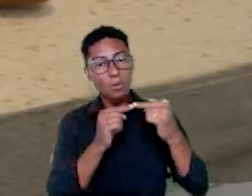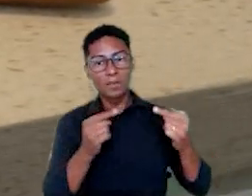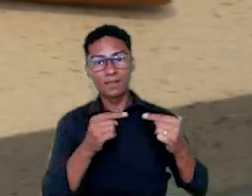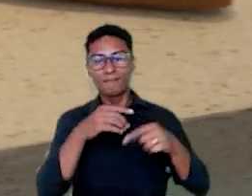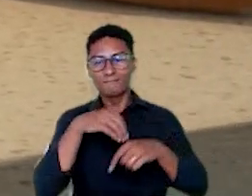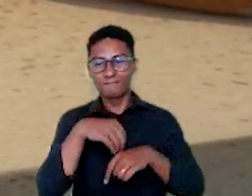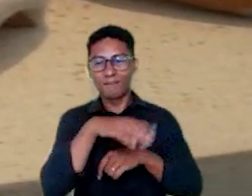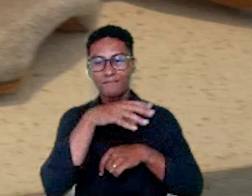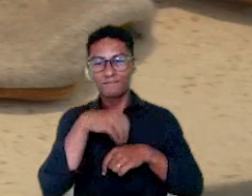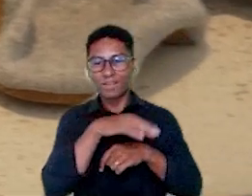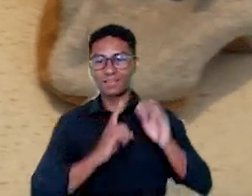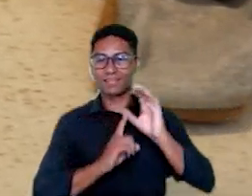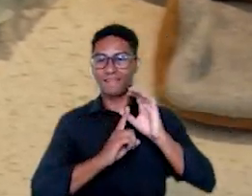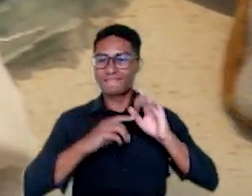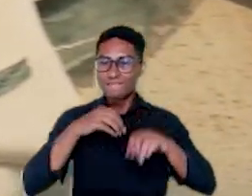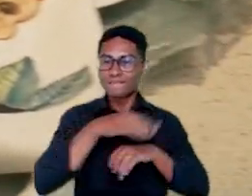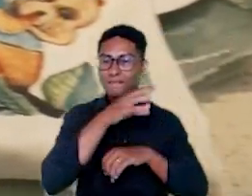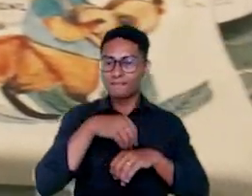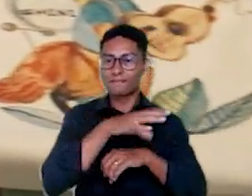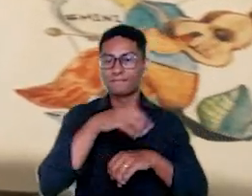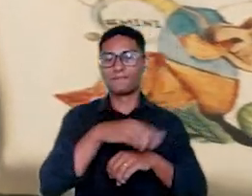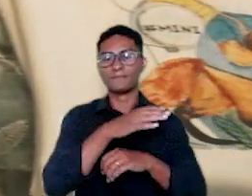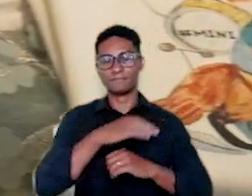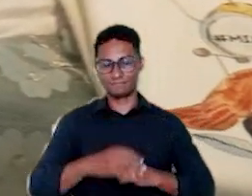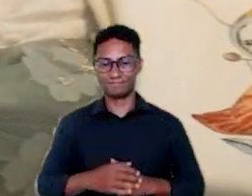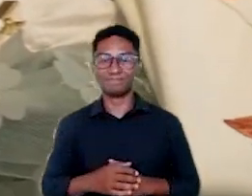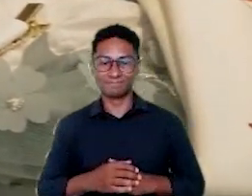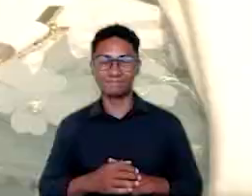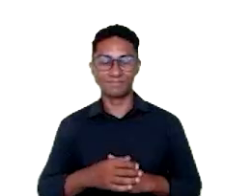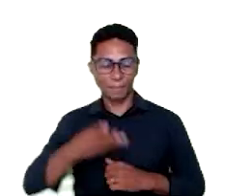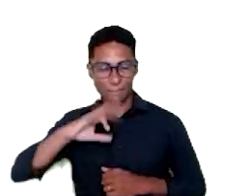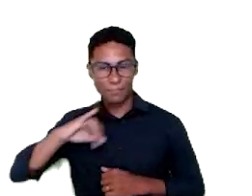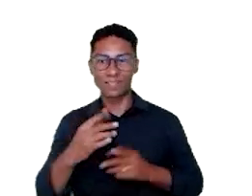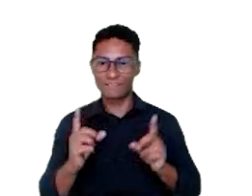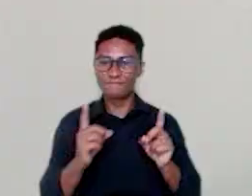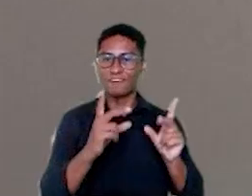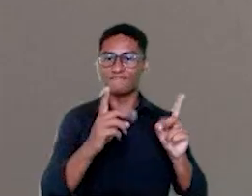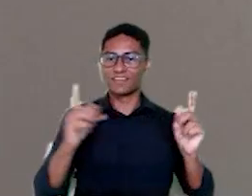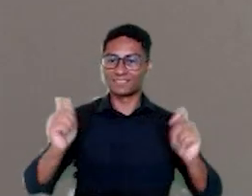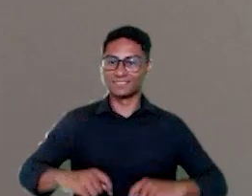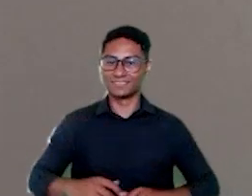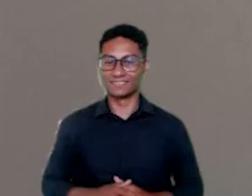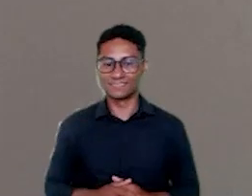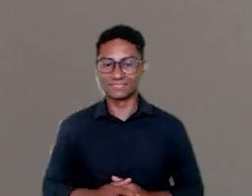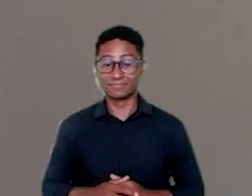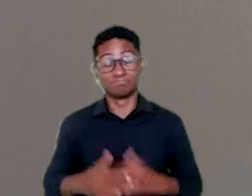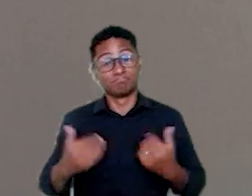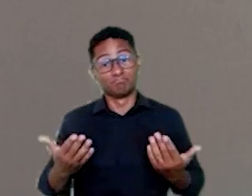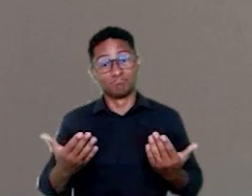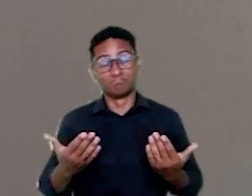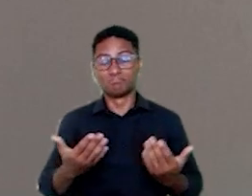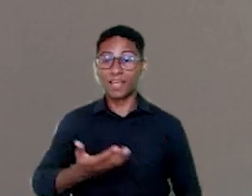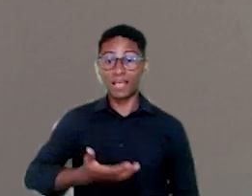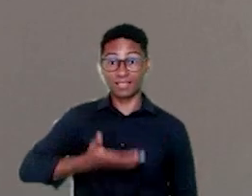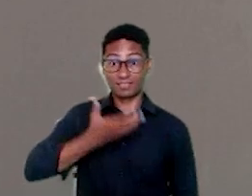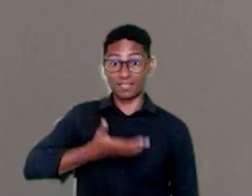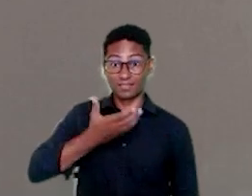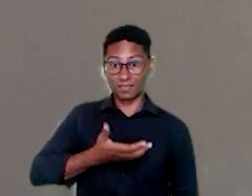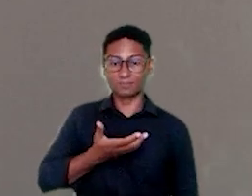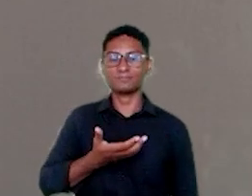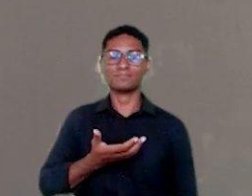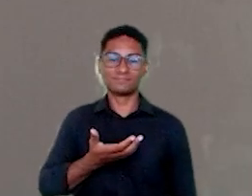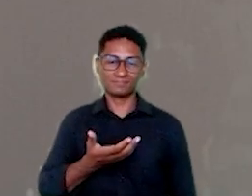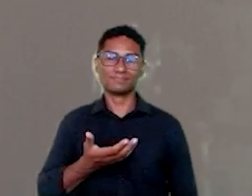consultoria, né, nessa alta demanda que vai ter no final de ano e aproveitar bem as vendas. Bom, e acho que o Natal também é